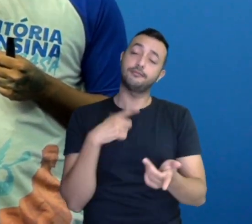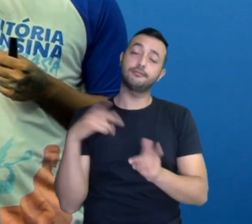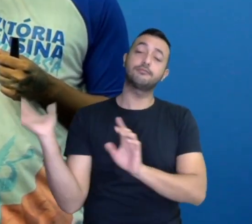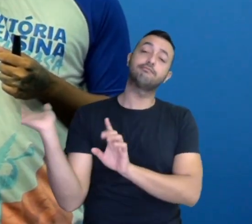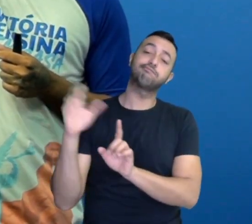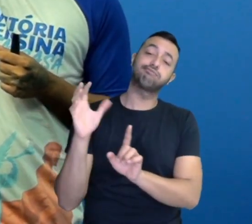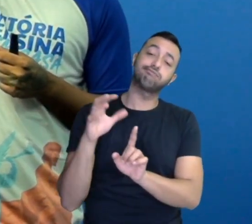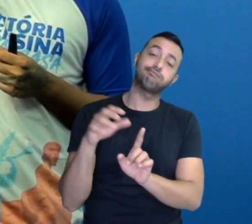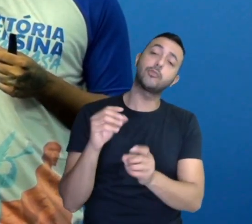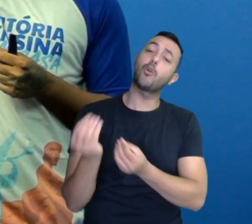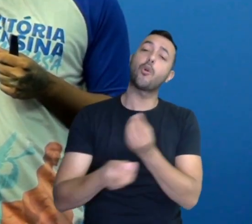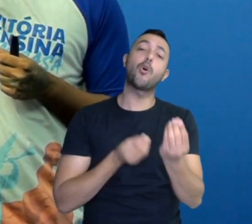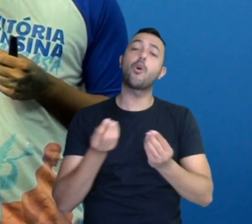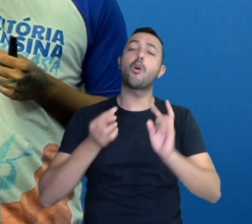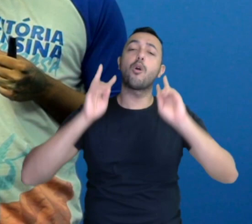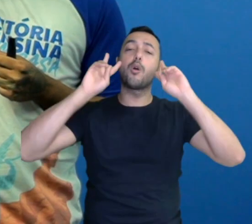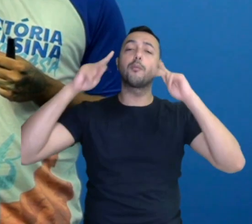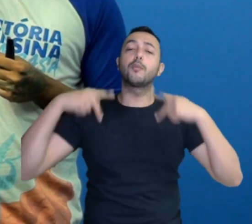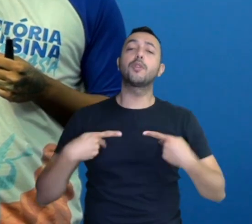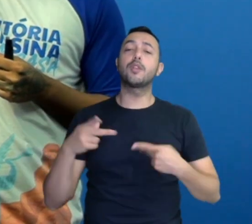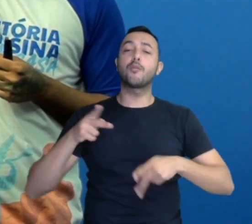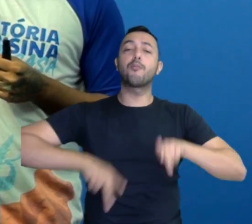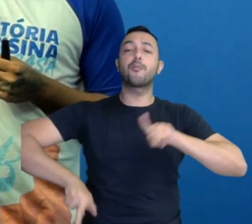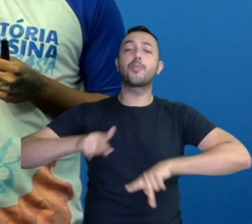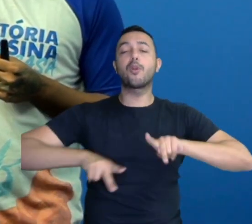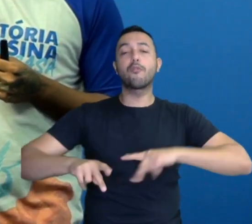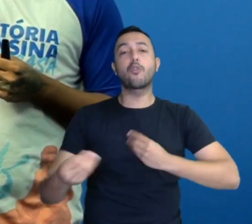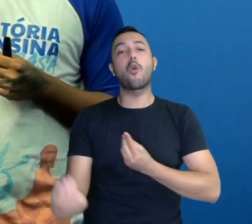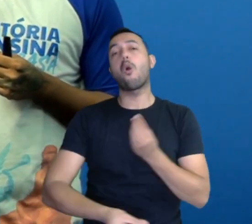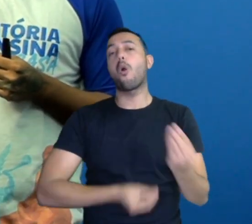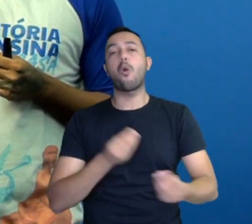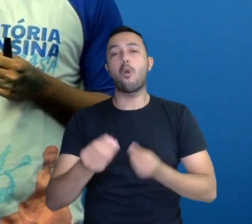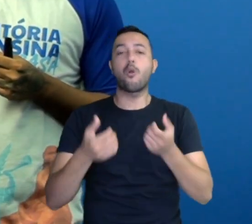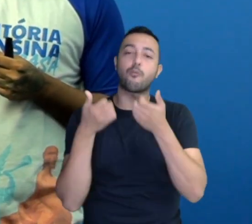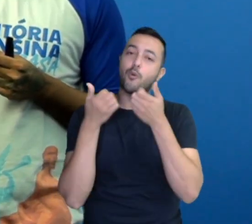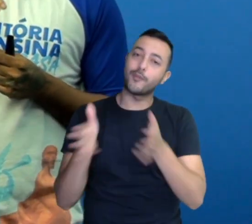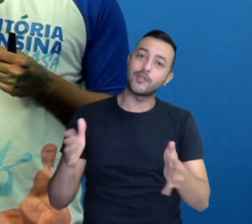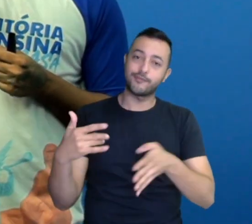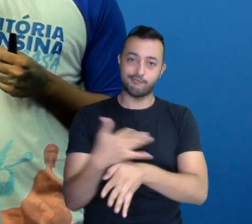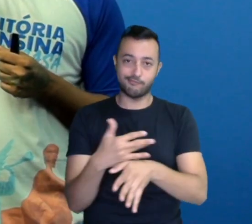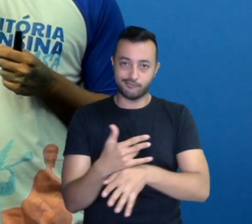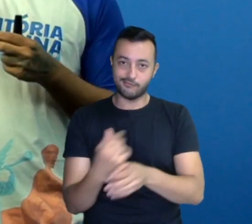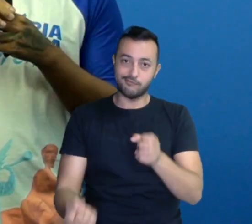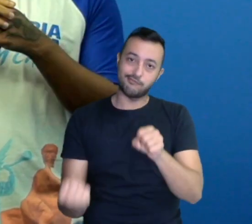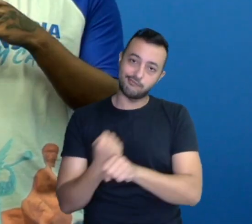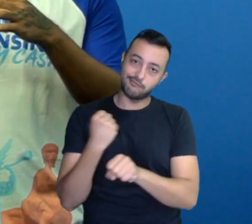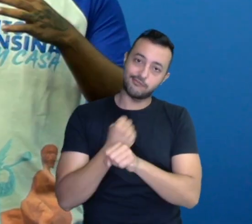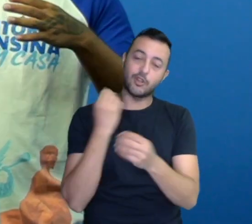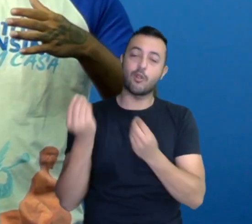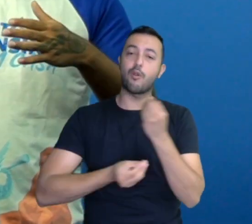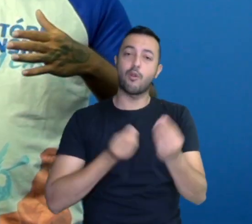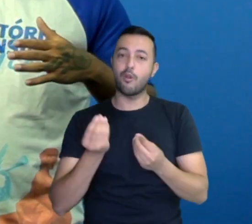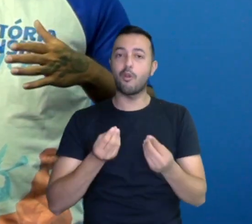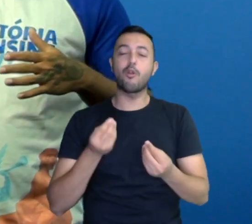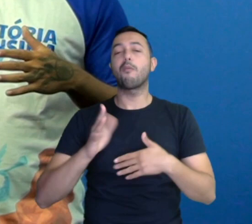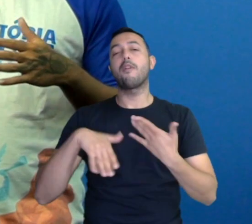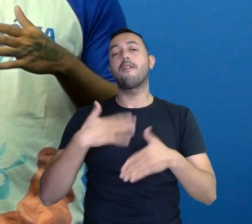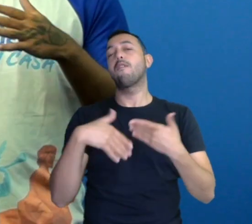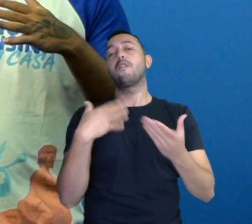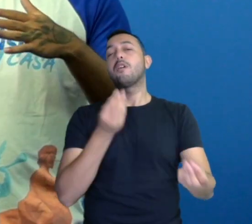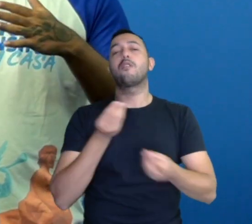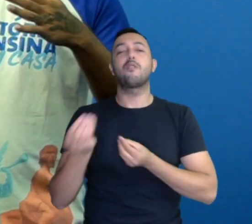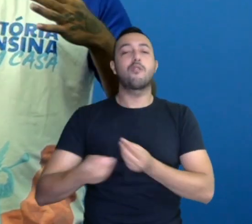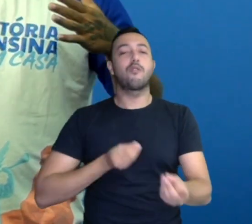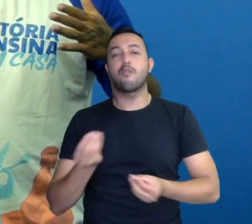como é que esses seres humanos, como é que esses povos eles construíram as suas cidades, né? Como foi que eles